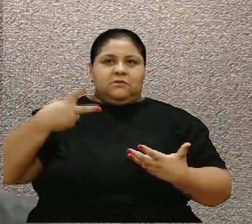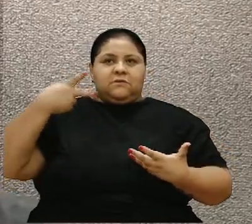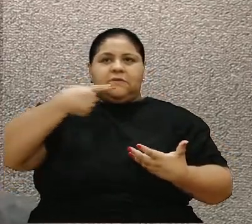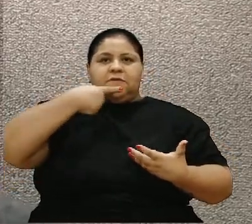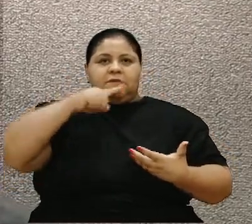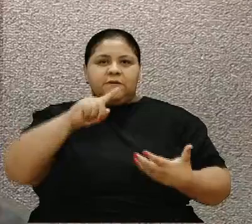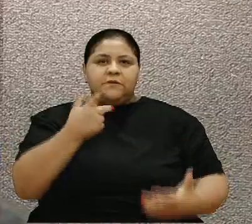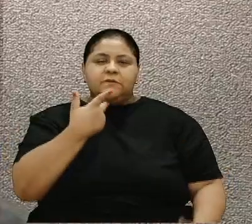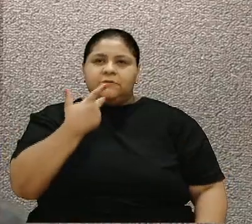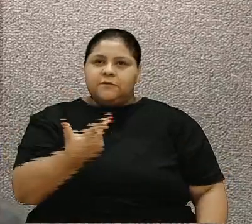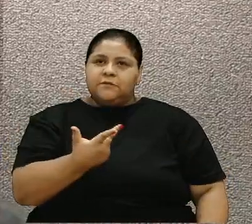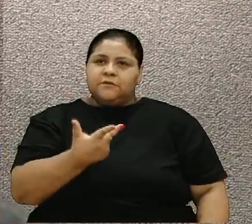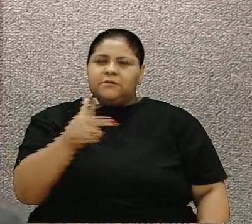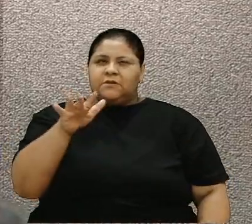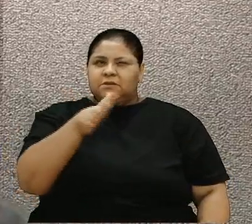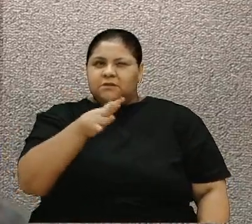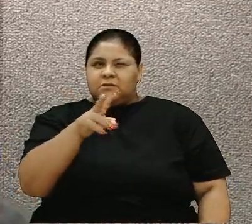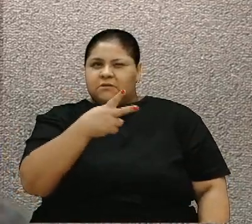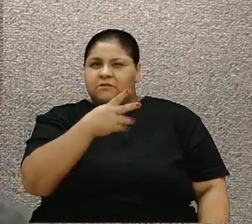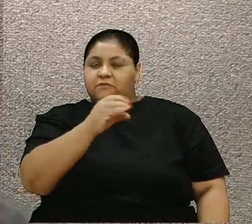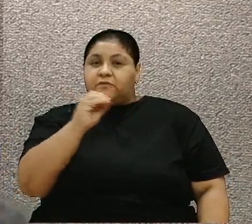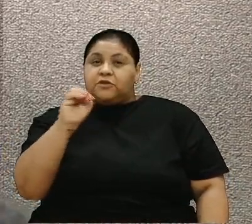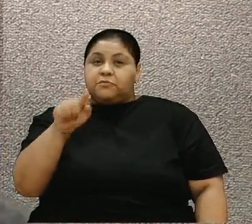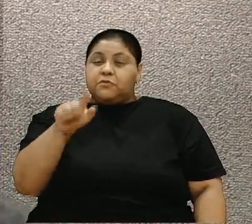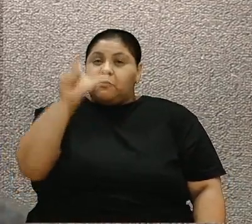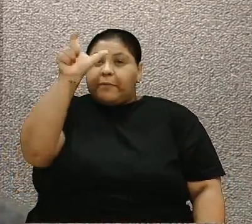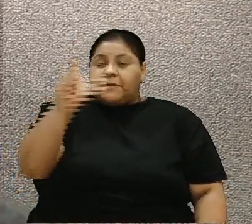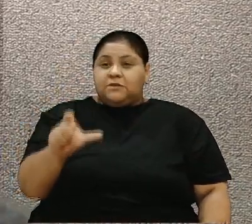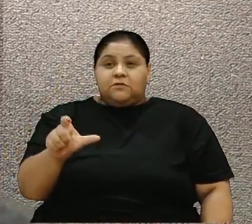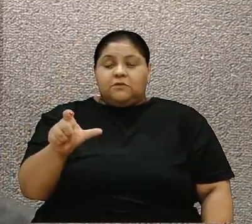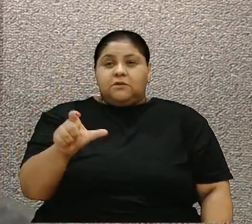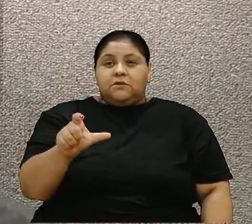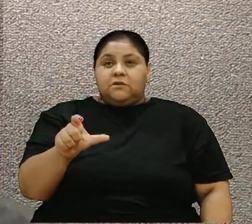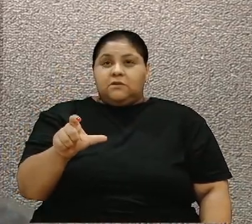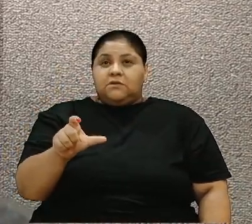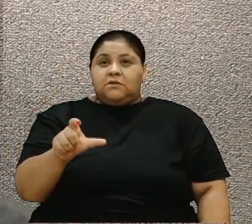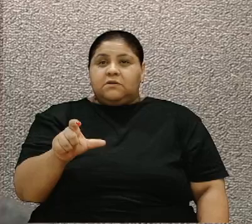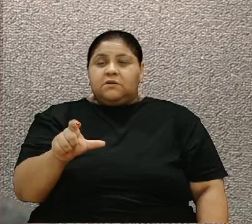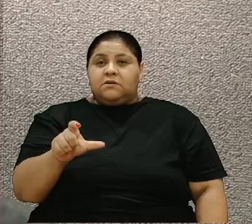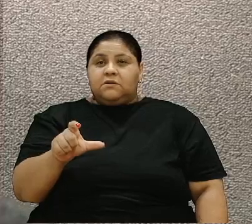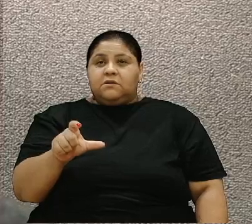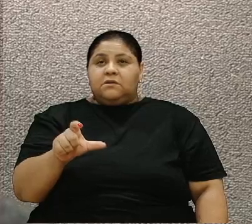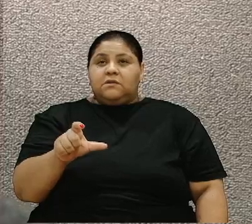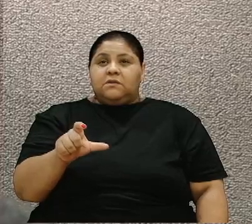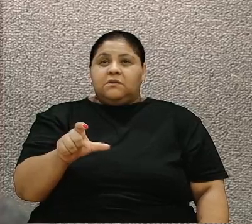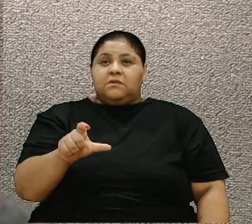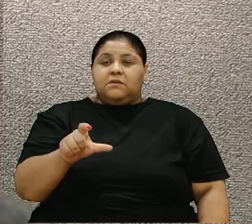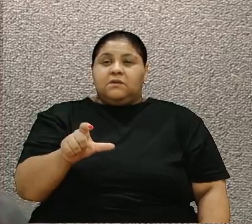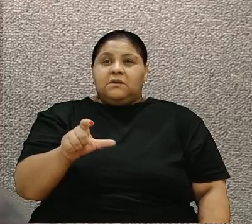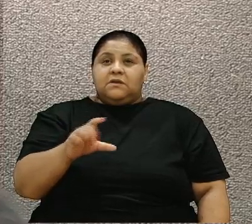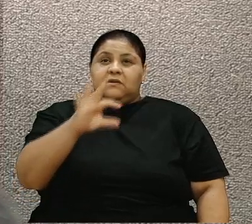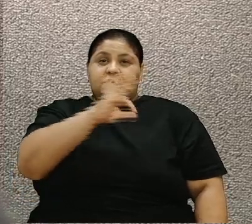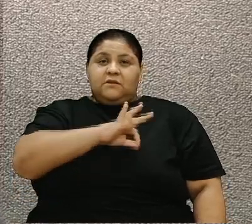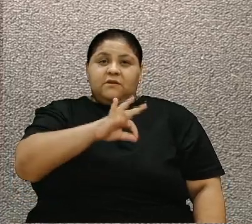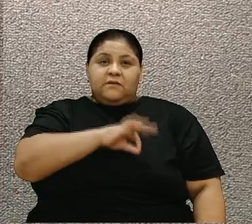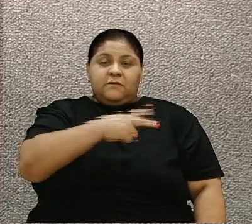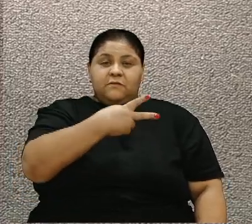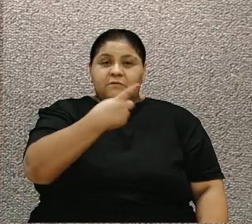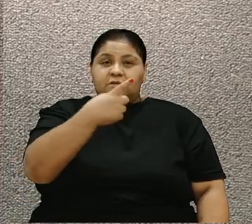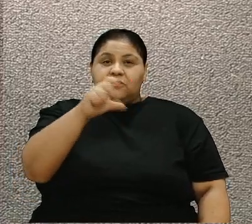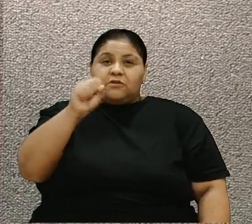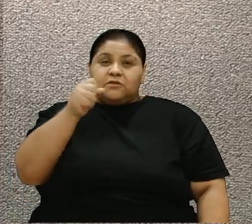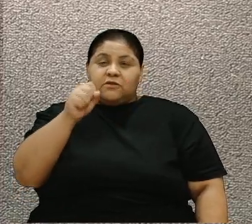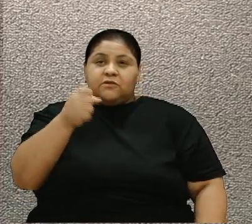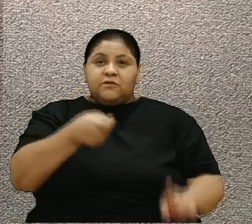falou aqui de mais ou menos 20 mil pessoas que vivem com a renda per capita de R$ 218,